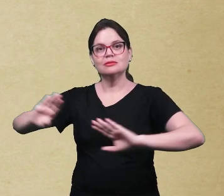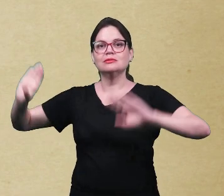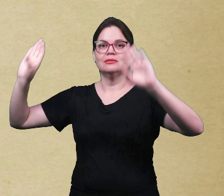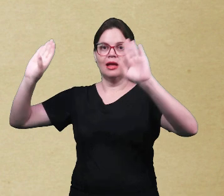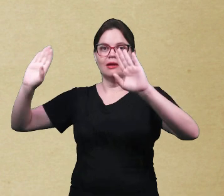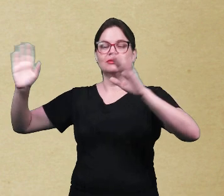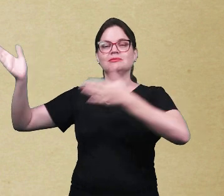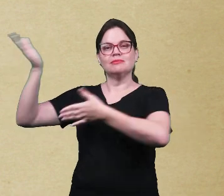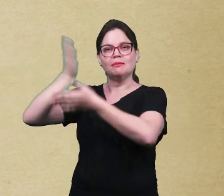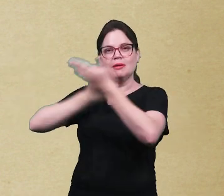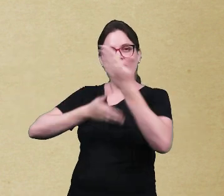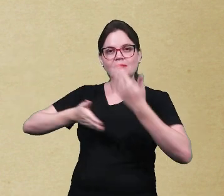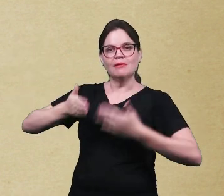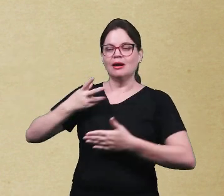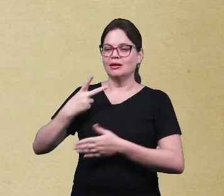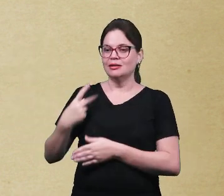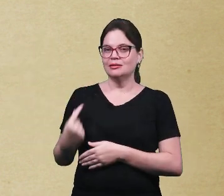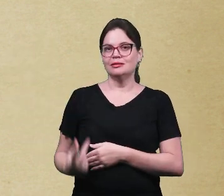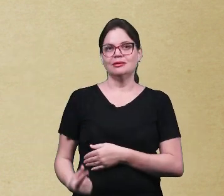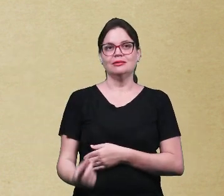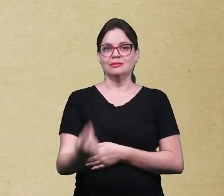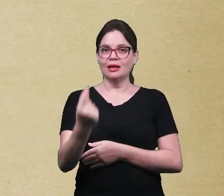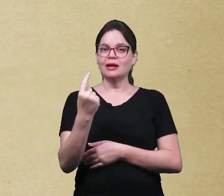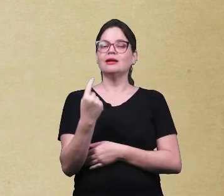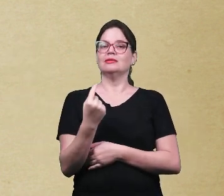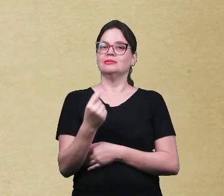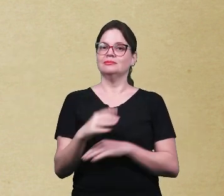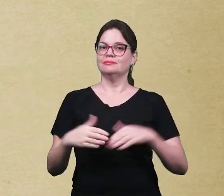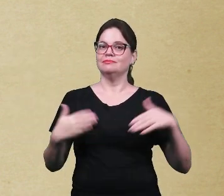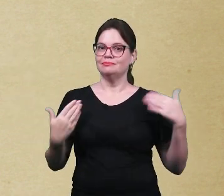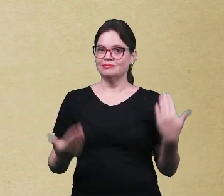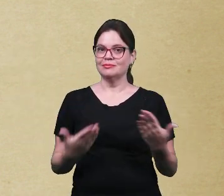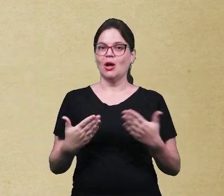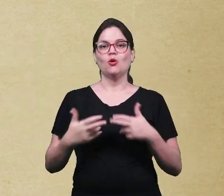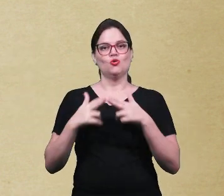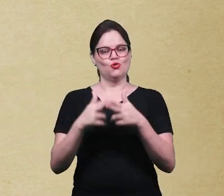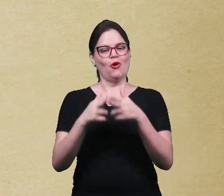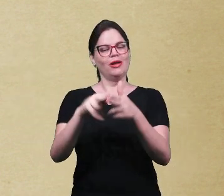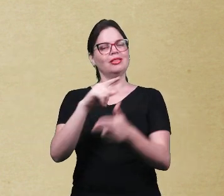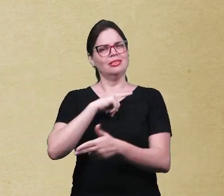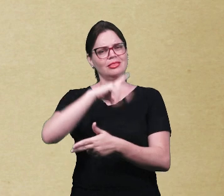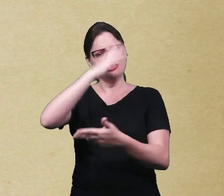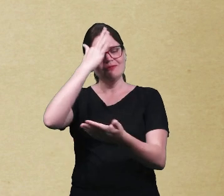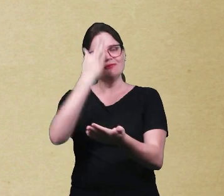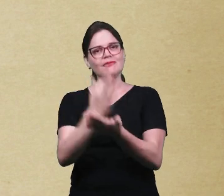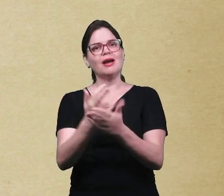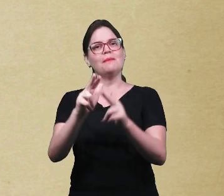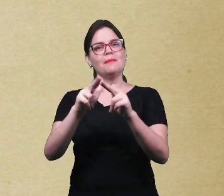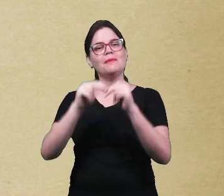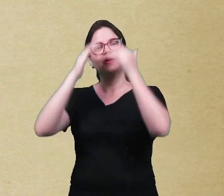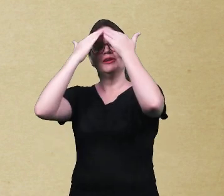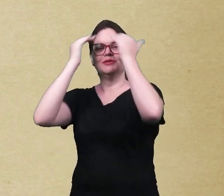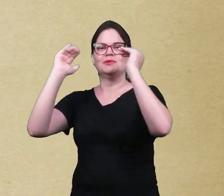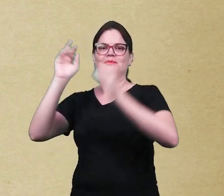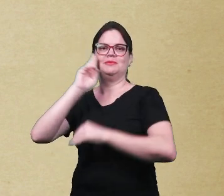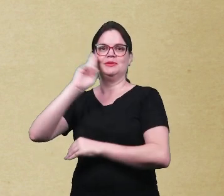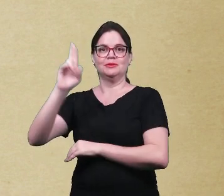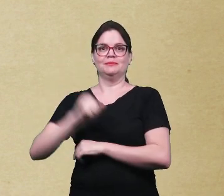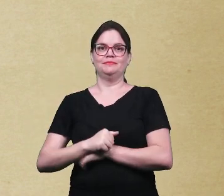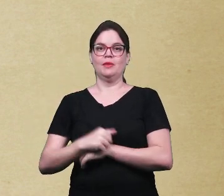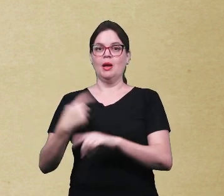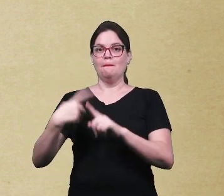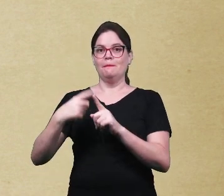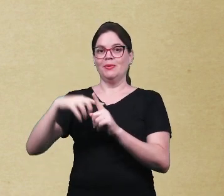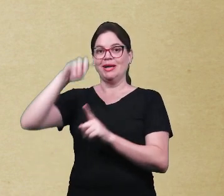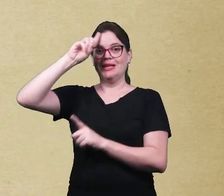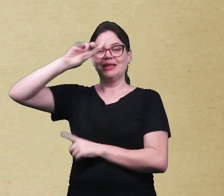que é intrínseca. Então, Noé ele foi atingido por essa fé. E é interessante que o texto diz, divinamente